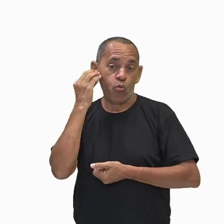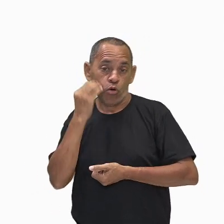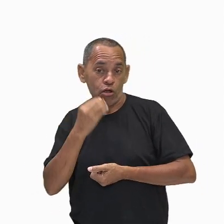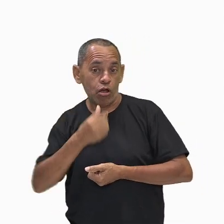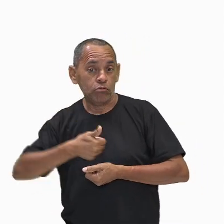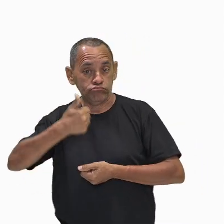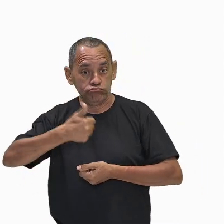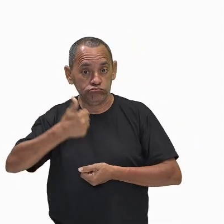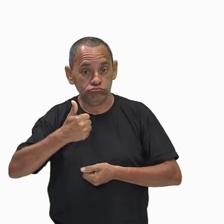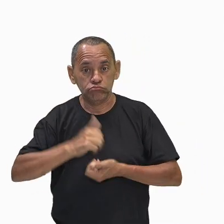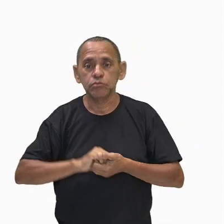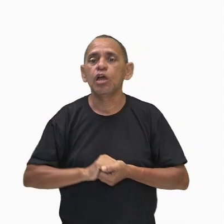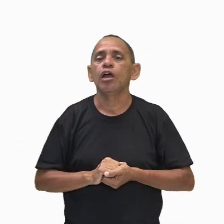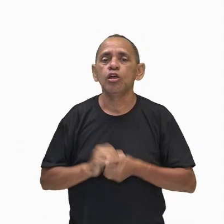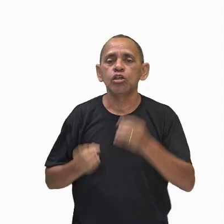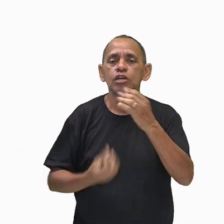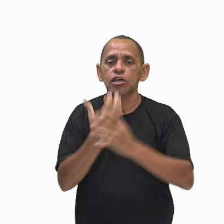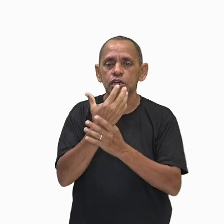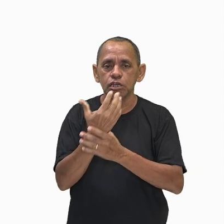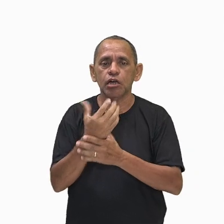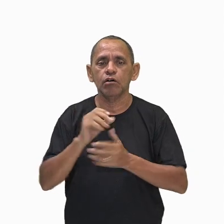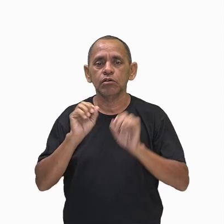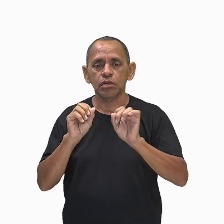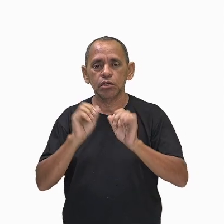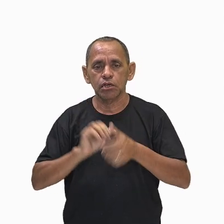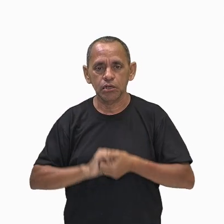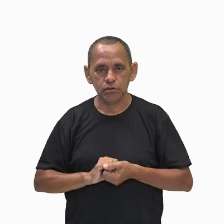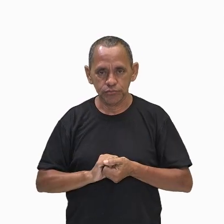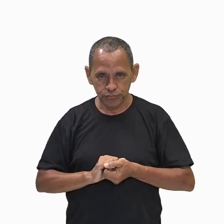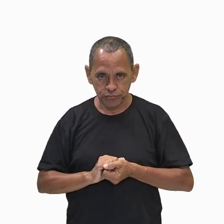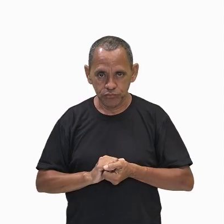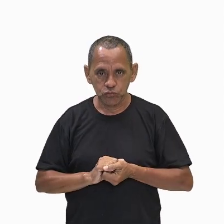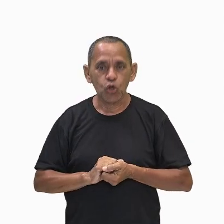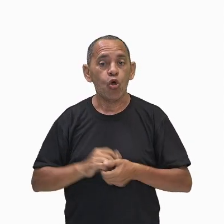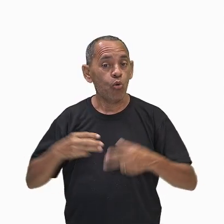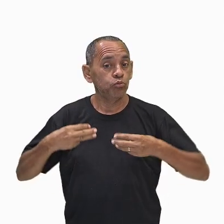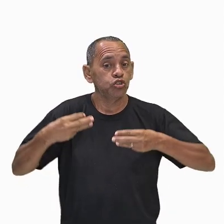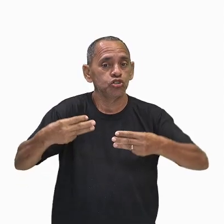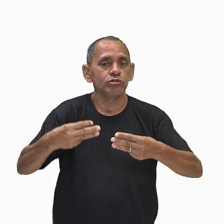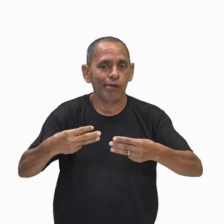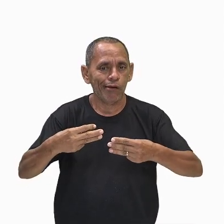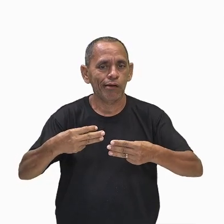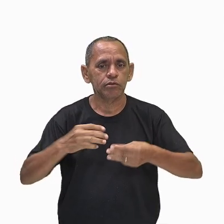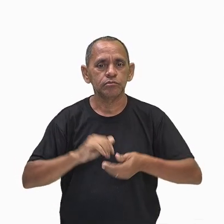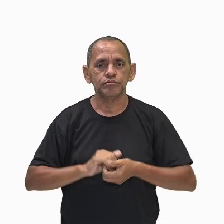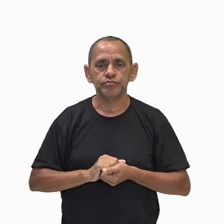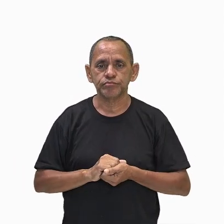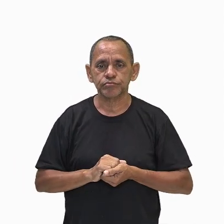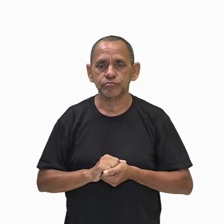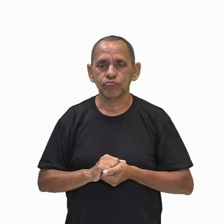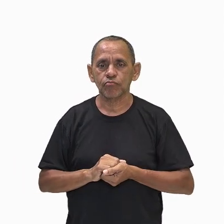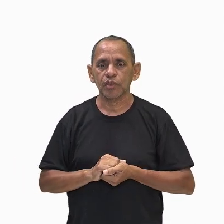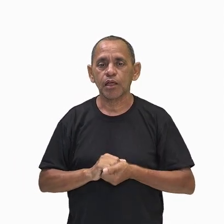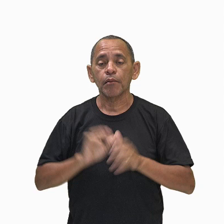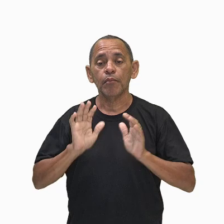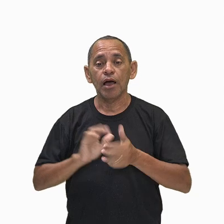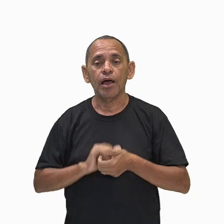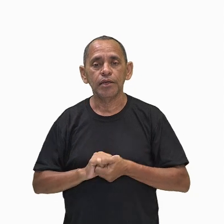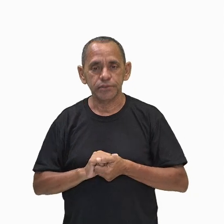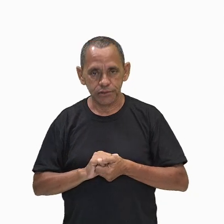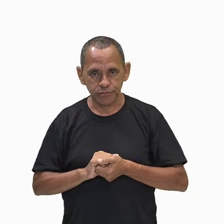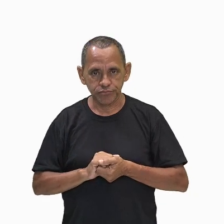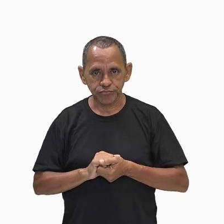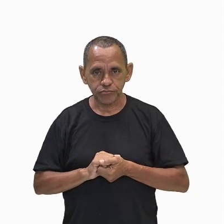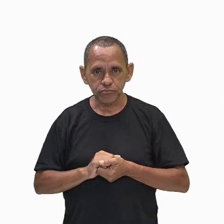apenas por membros do Partido Brasileiro. No entanto, quando esse ministério discorda de Dom Pedro, né, em algumas decisões, ele